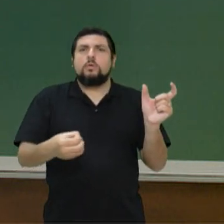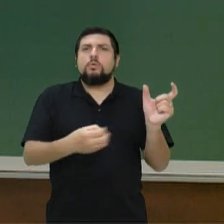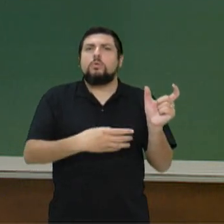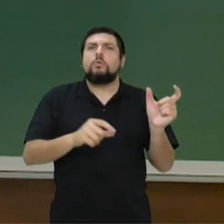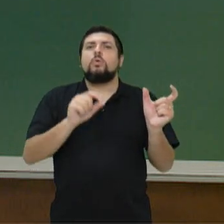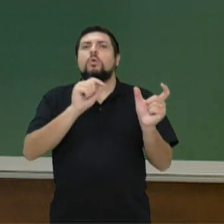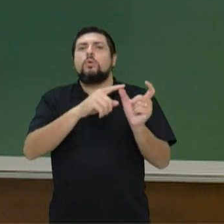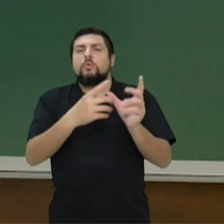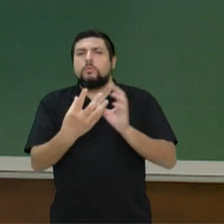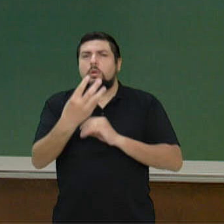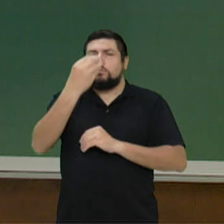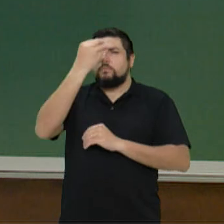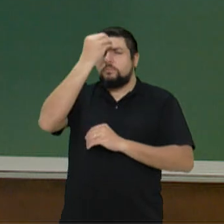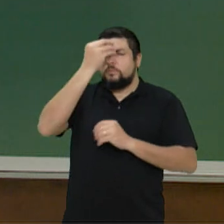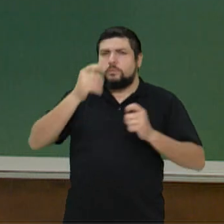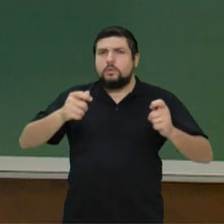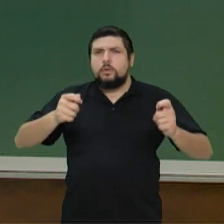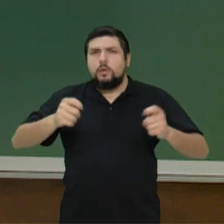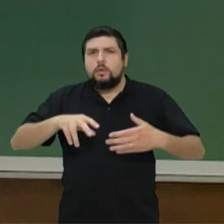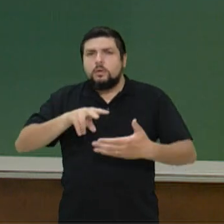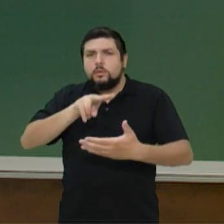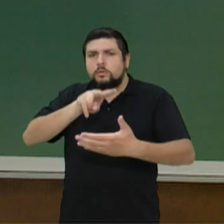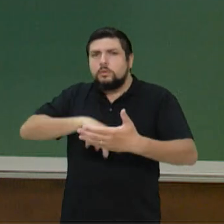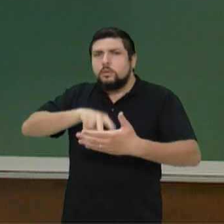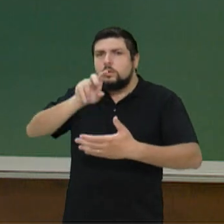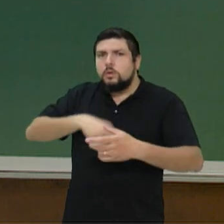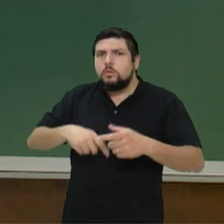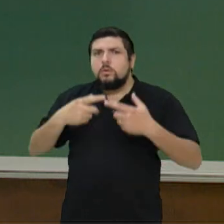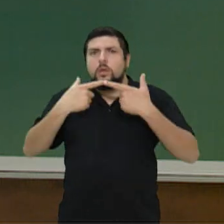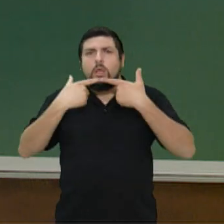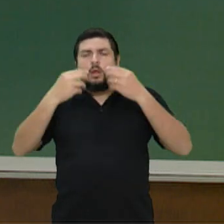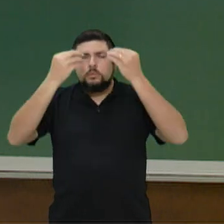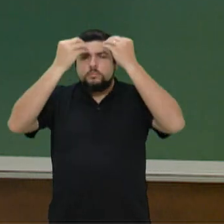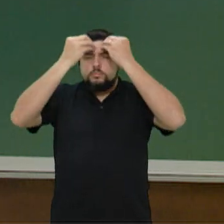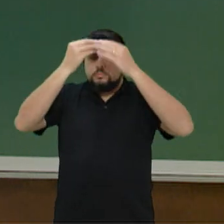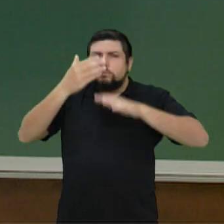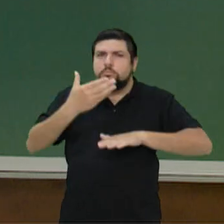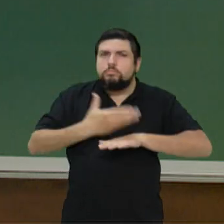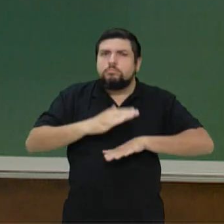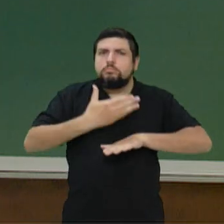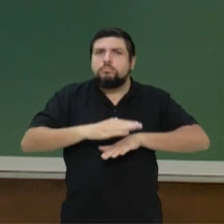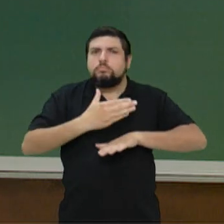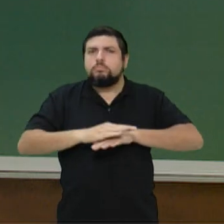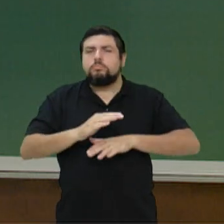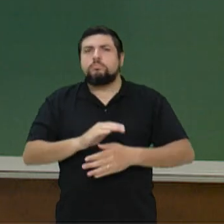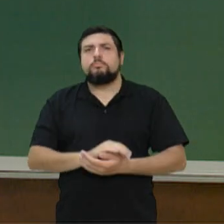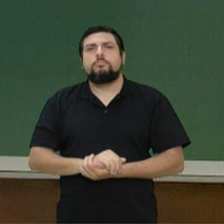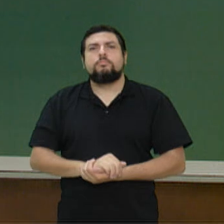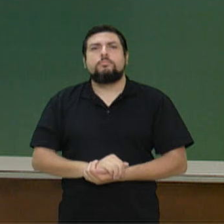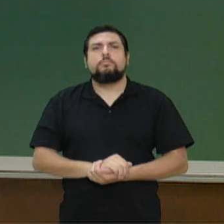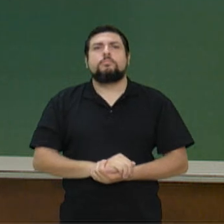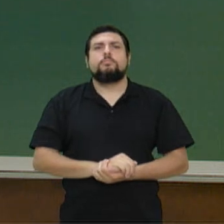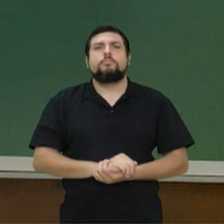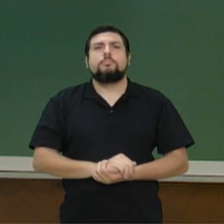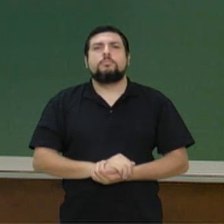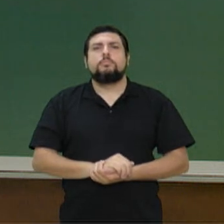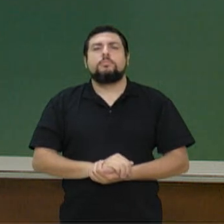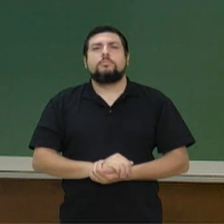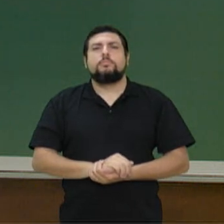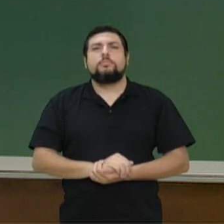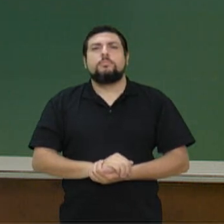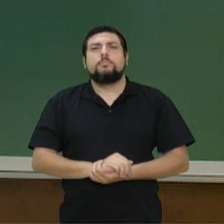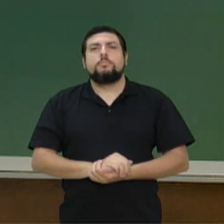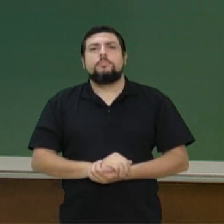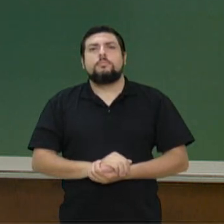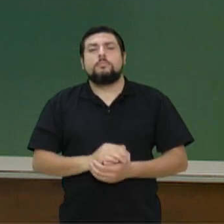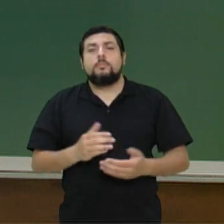vai enriquecendo a sua linguagem, né, o seu vocabulário. Vamos lá? Então,